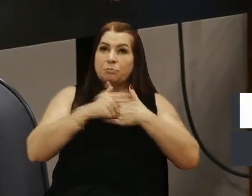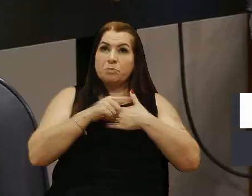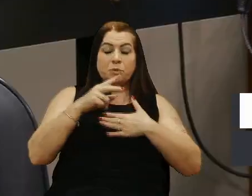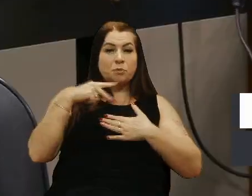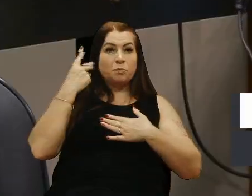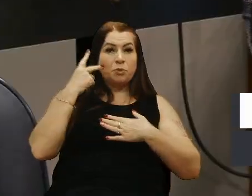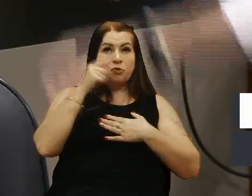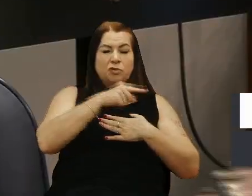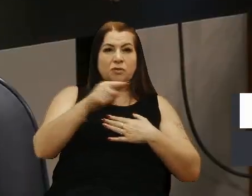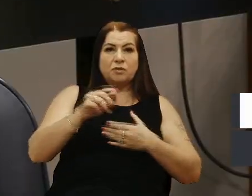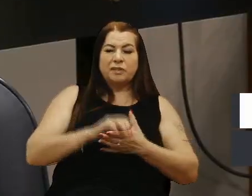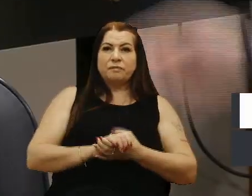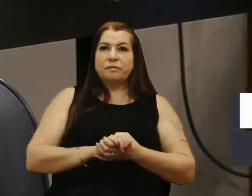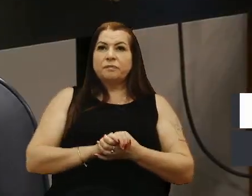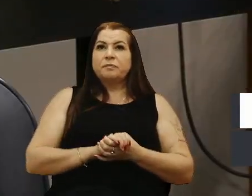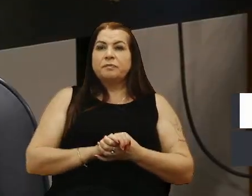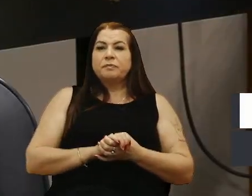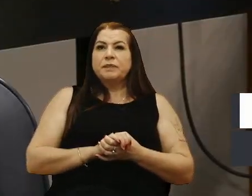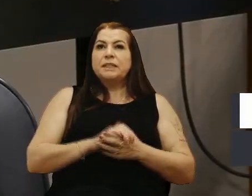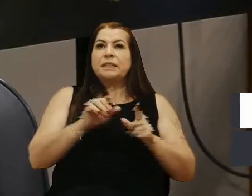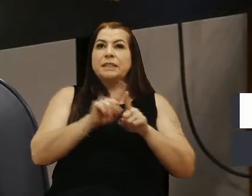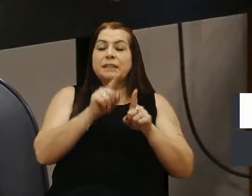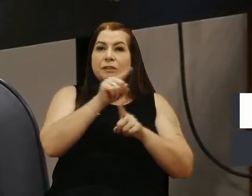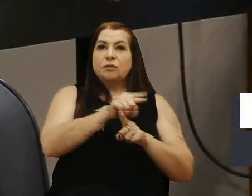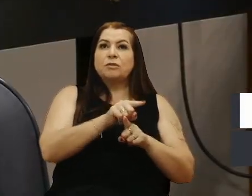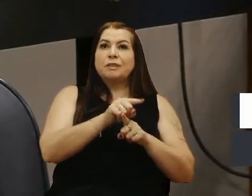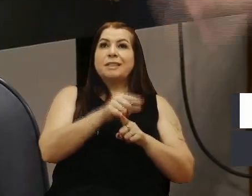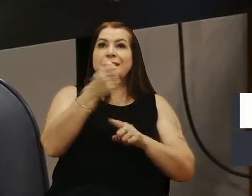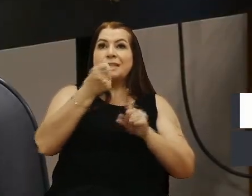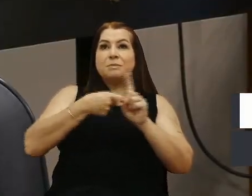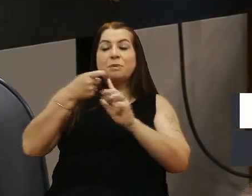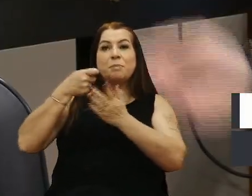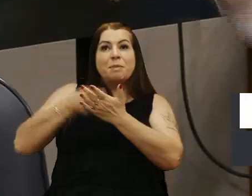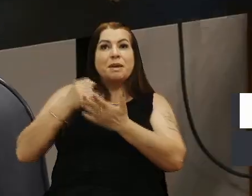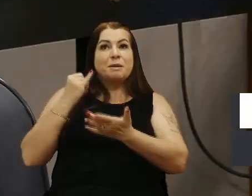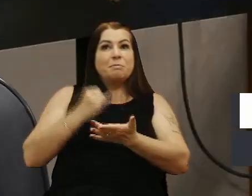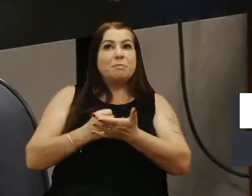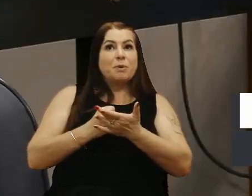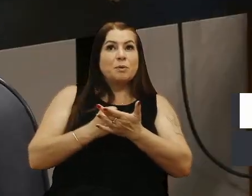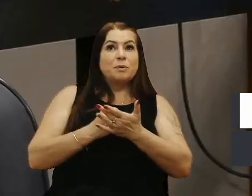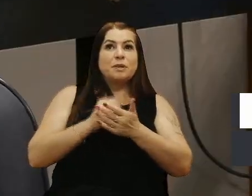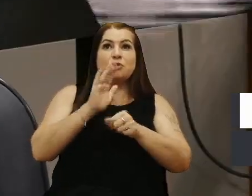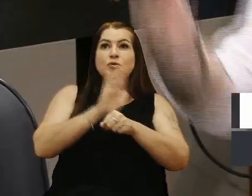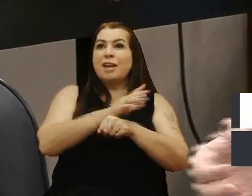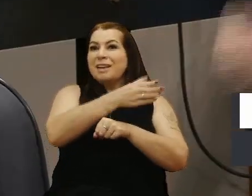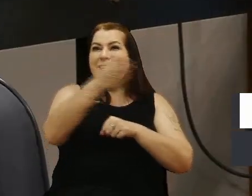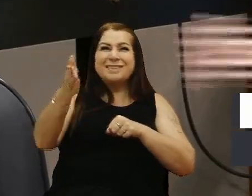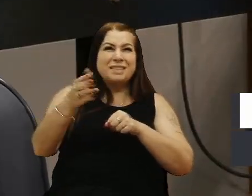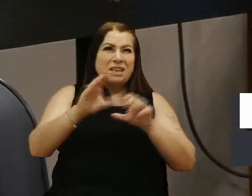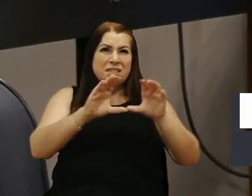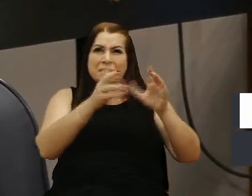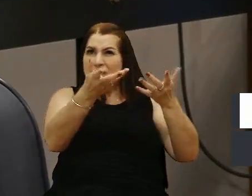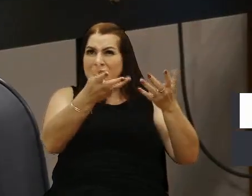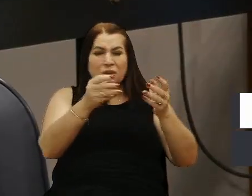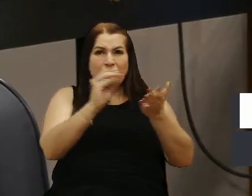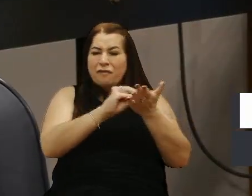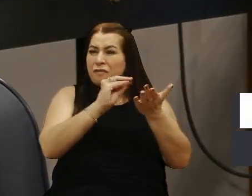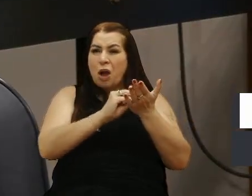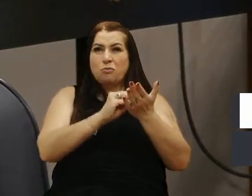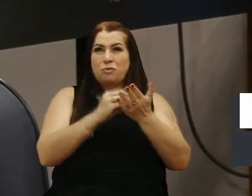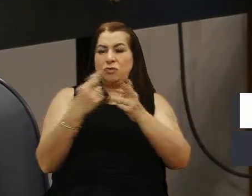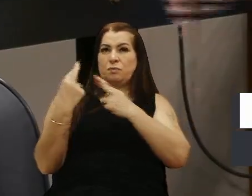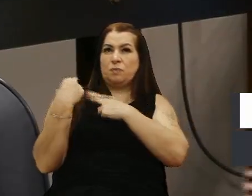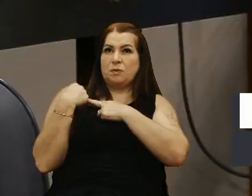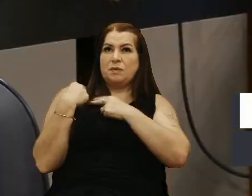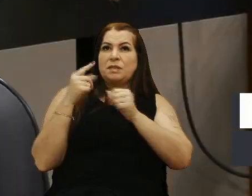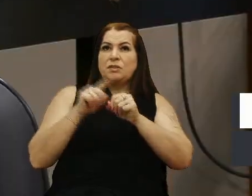que só atrasa a vida das pessoas. Que vocês trabalham 6 meses no ano para pagar imposto e sustentar essa corja, essa máquina que é ineficiente. Se fosse